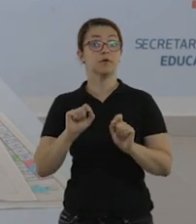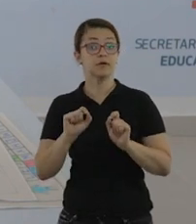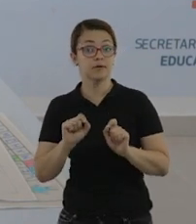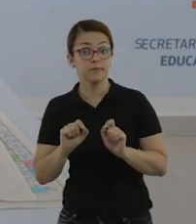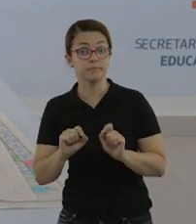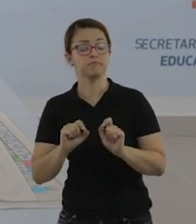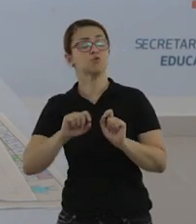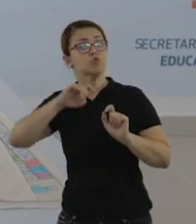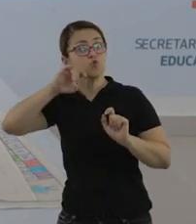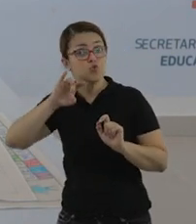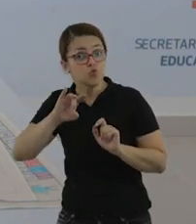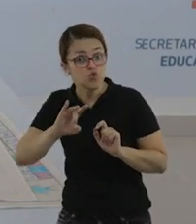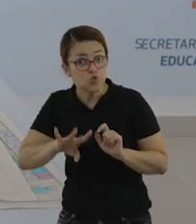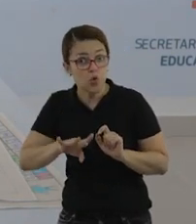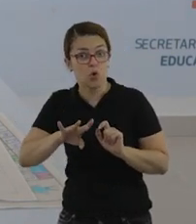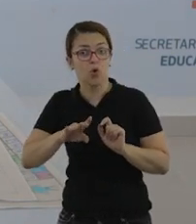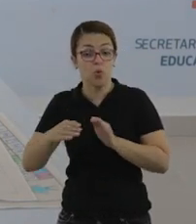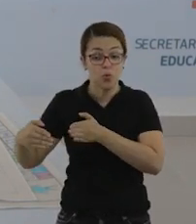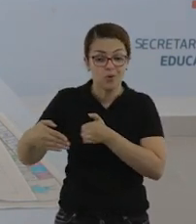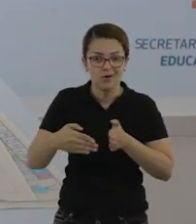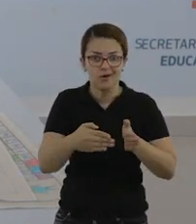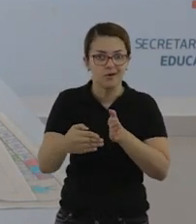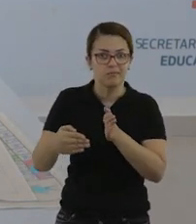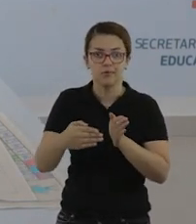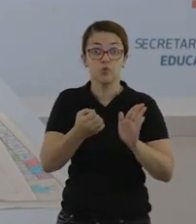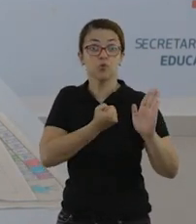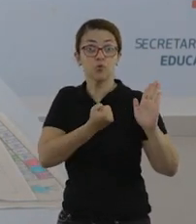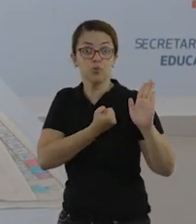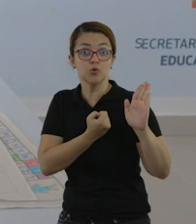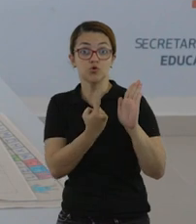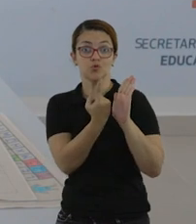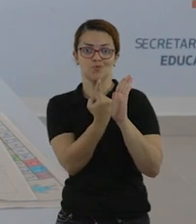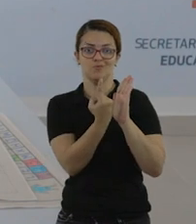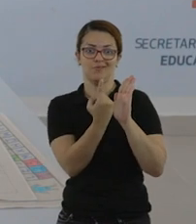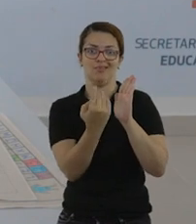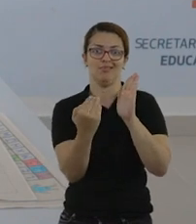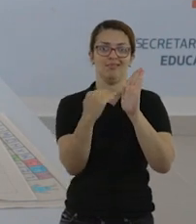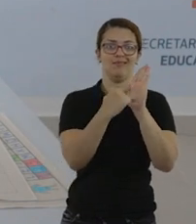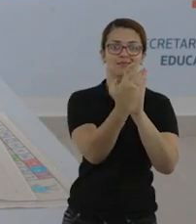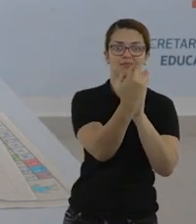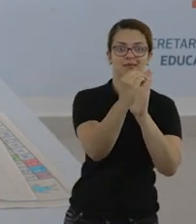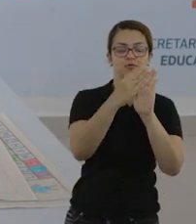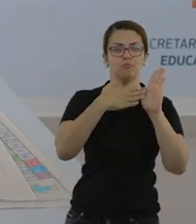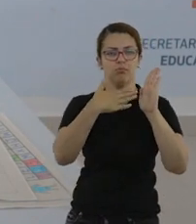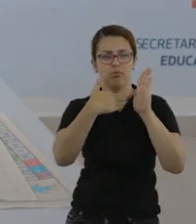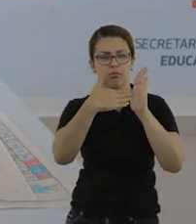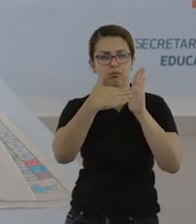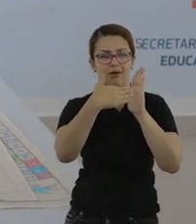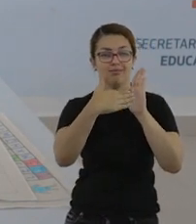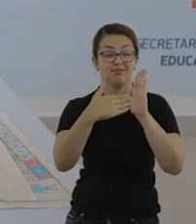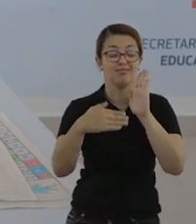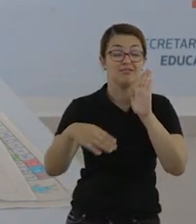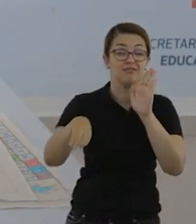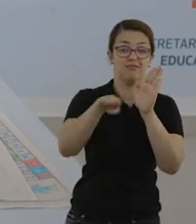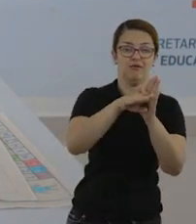pintar somente o caminho do 1 ao 10 para poder chegar ao castelo. Não pode pintar